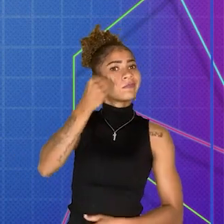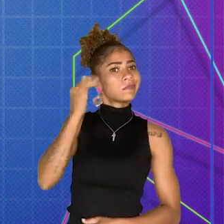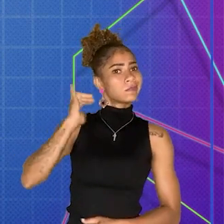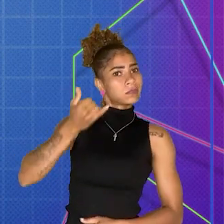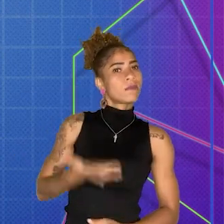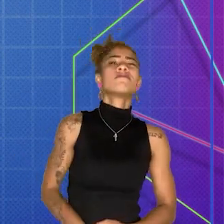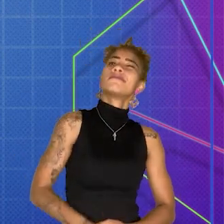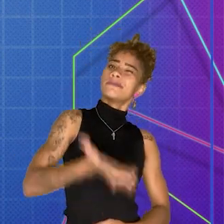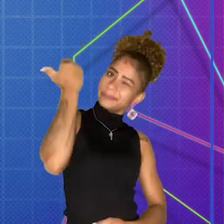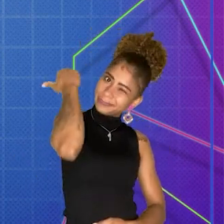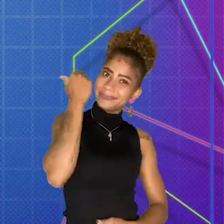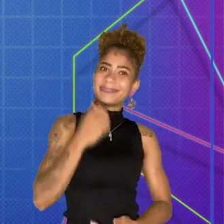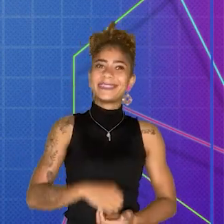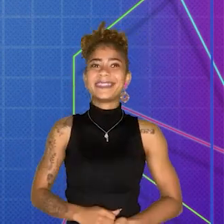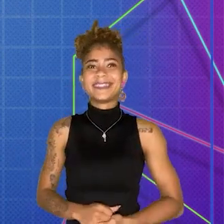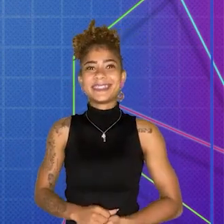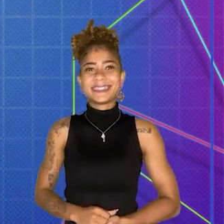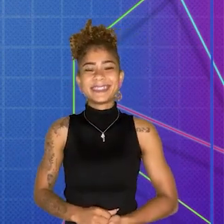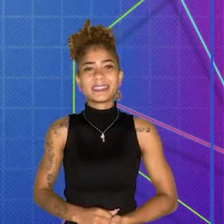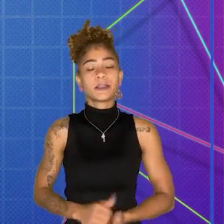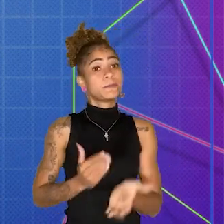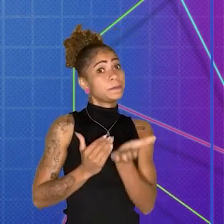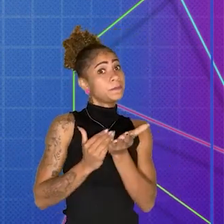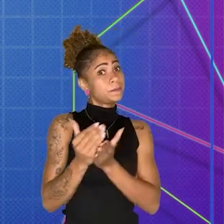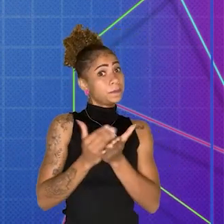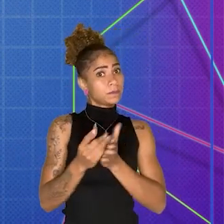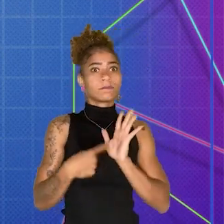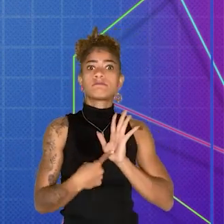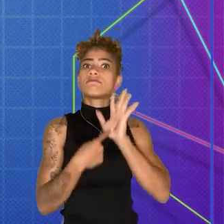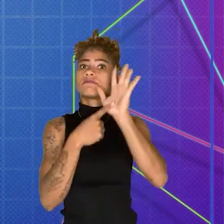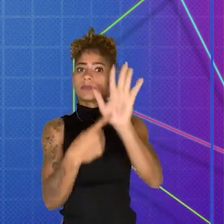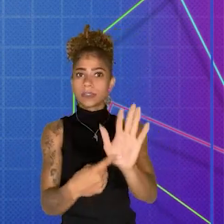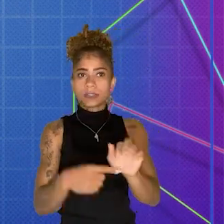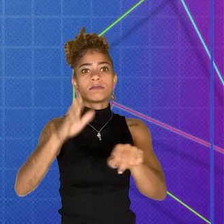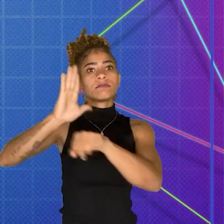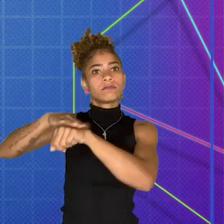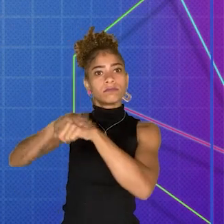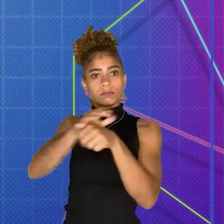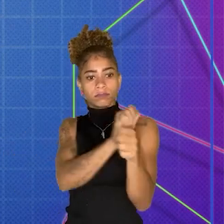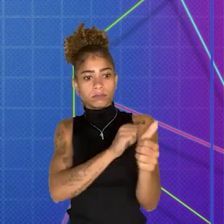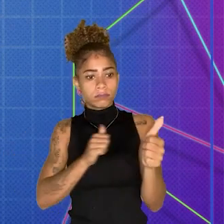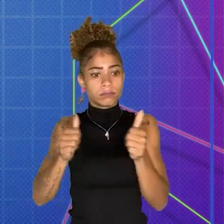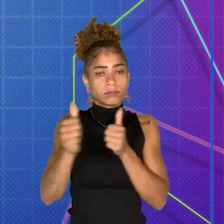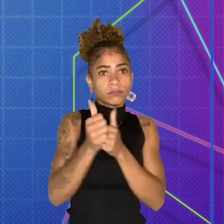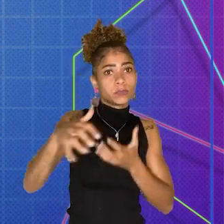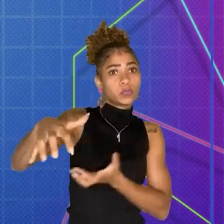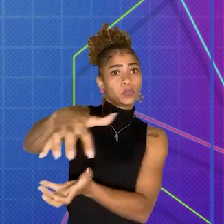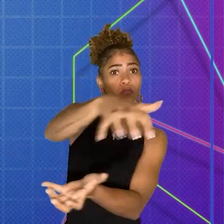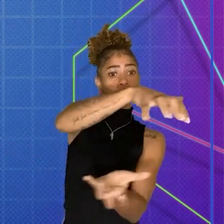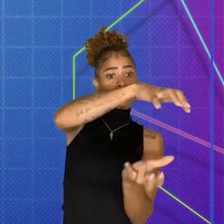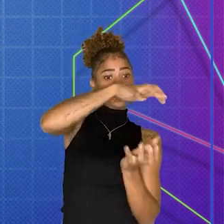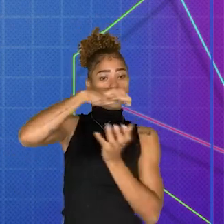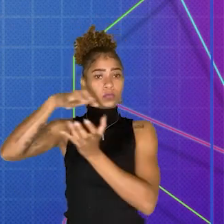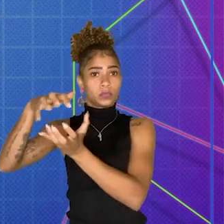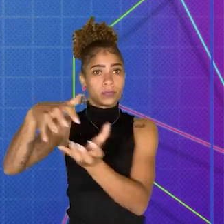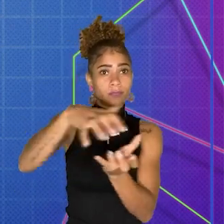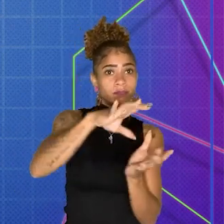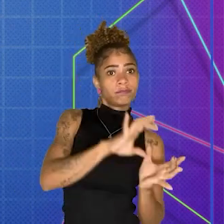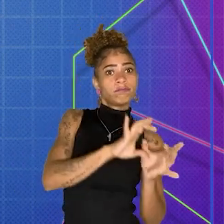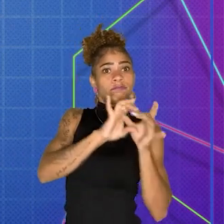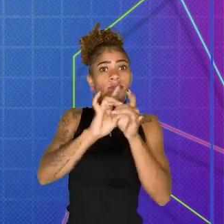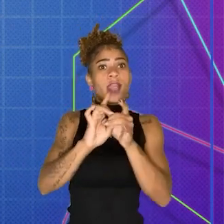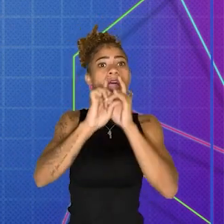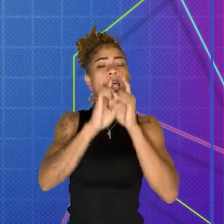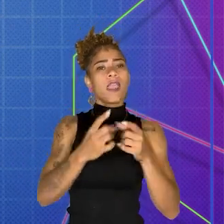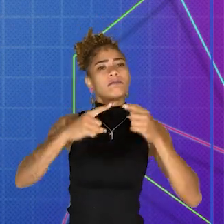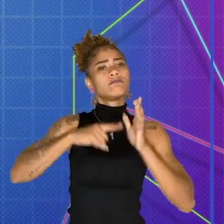experimentais. Vamos nessa? Introdução. A apresentação do protagonista e do mundo em que ele vive e ao